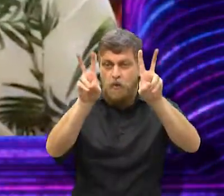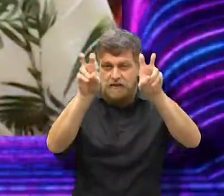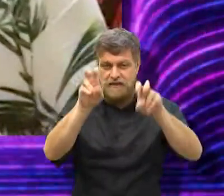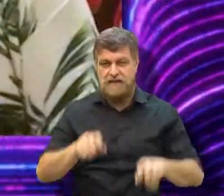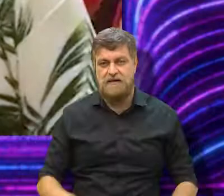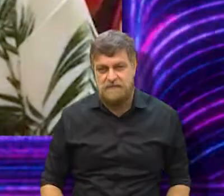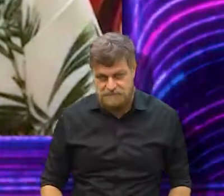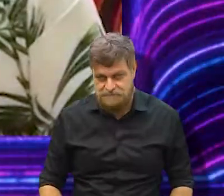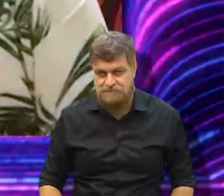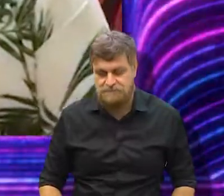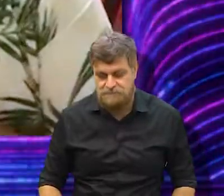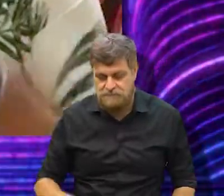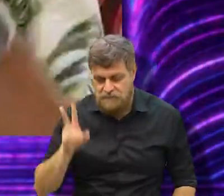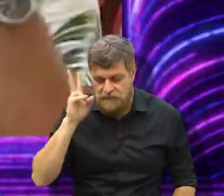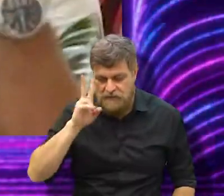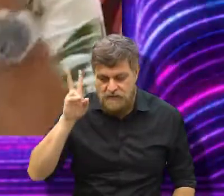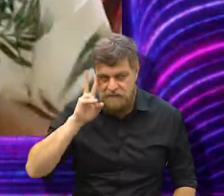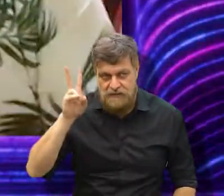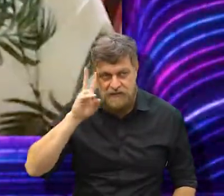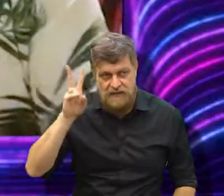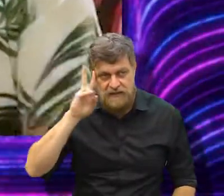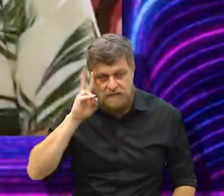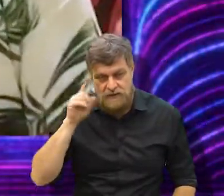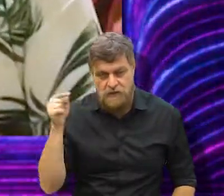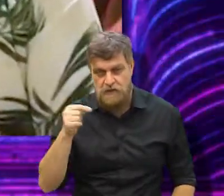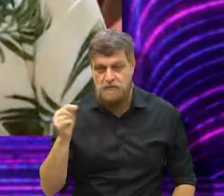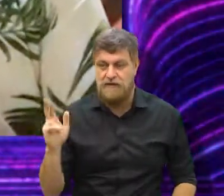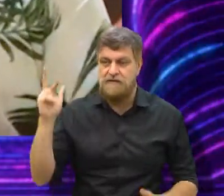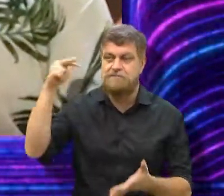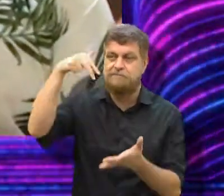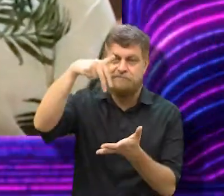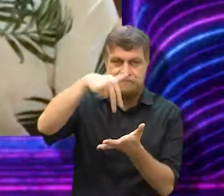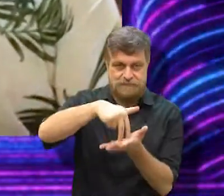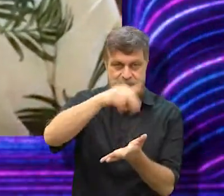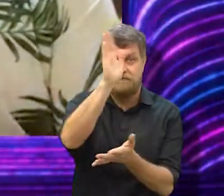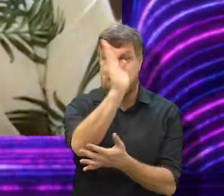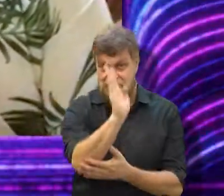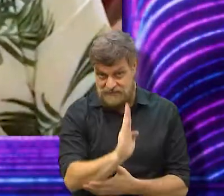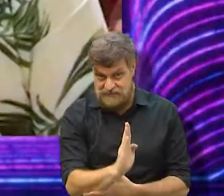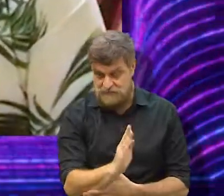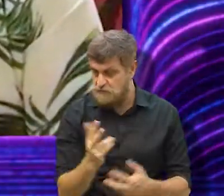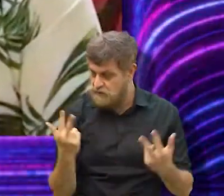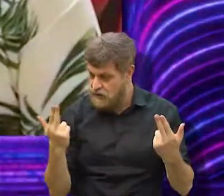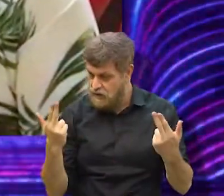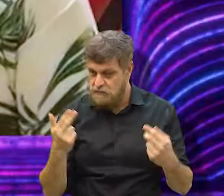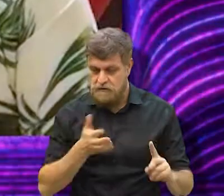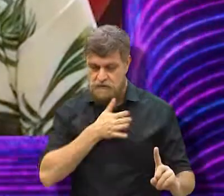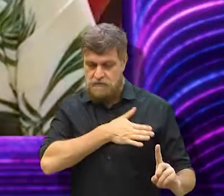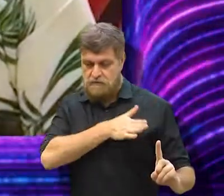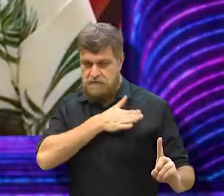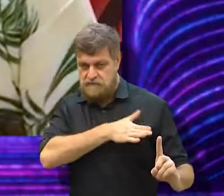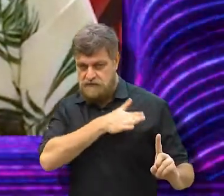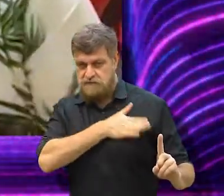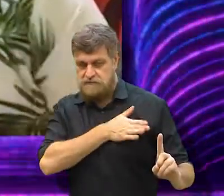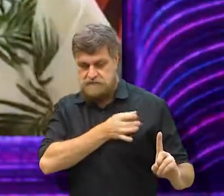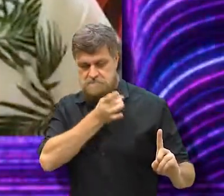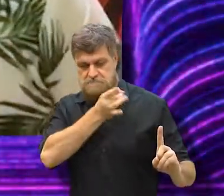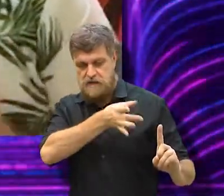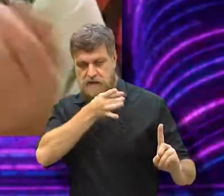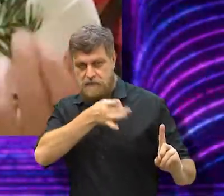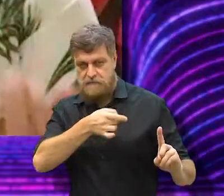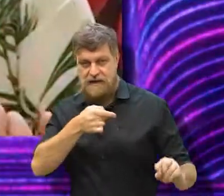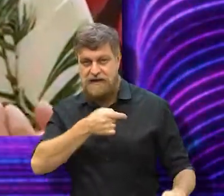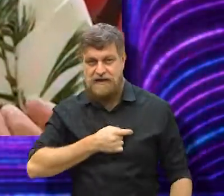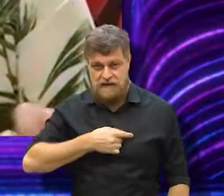né? Muito lá que me lembra lá da história dela, quando ela chegou aqui lá no Brasil. Teve vários preconceitos, ela